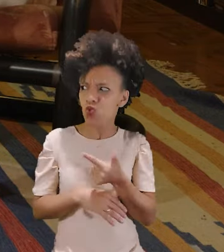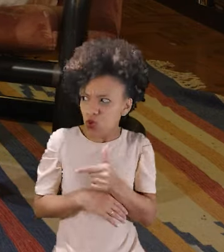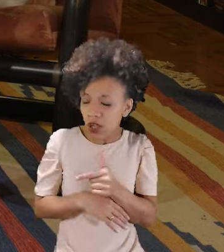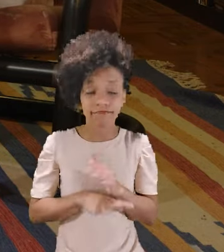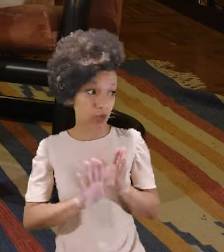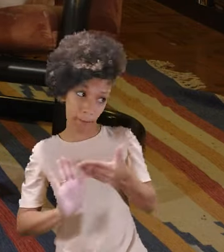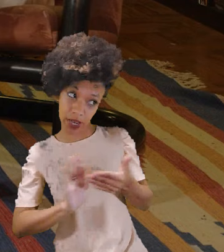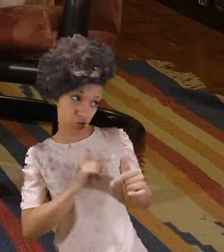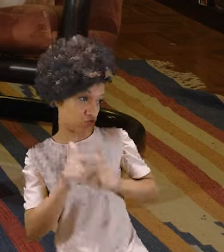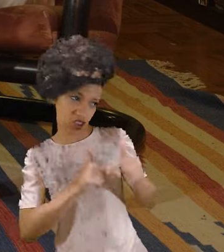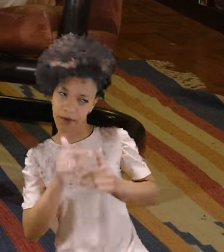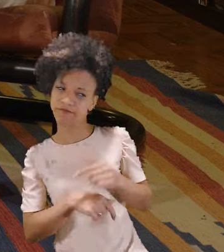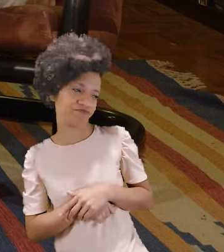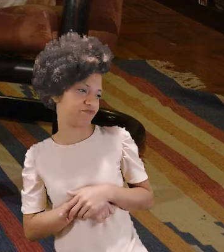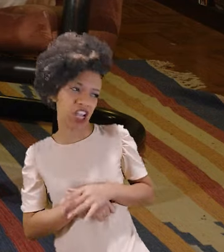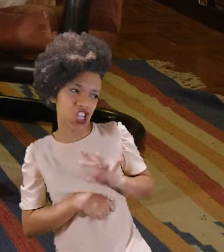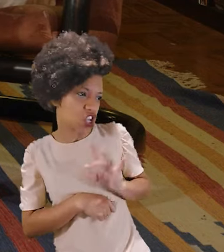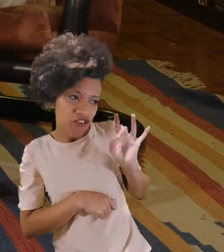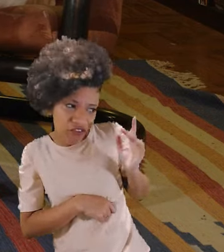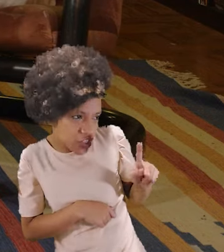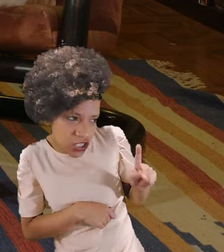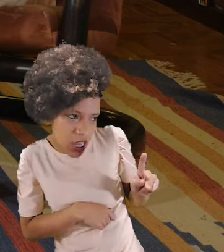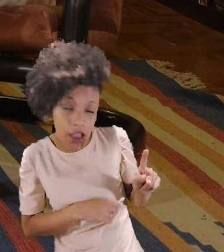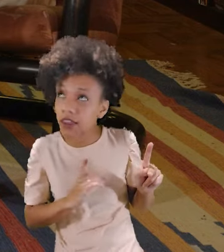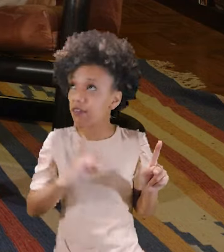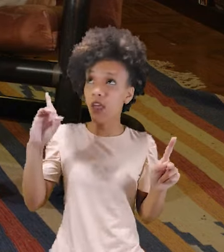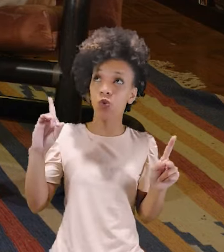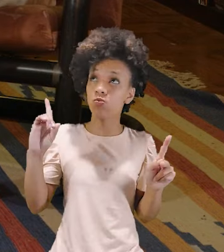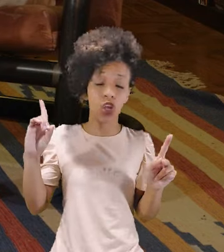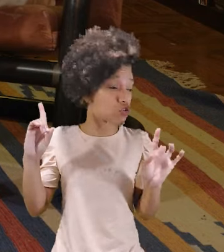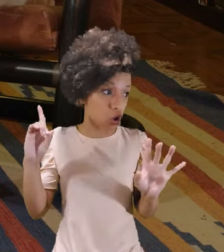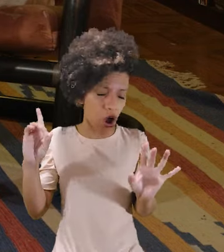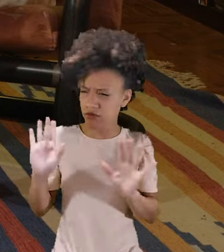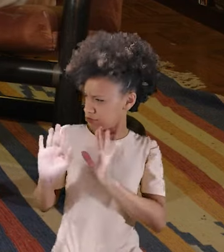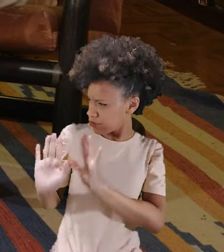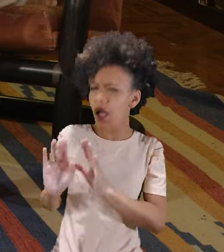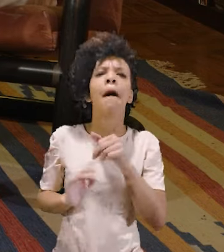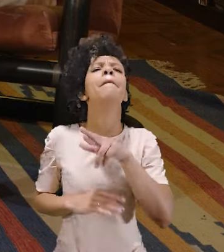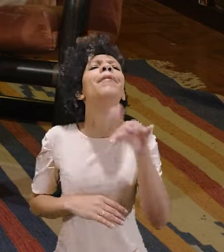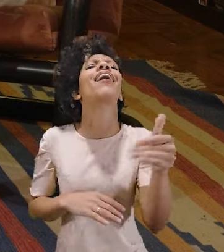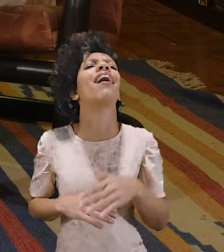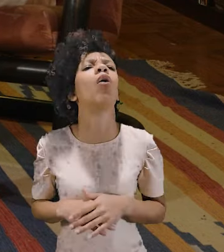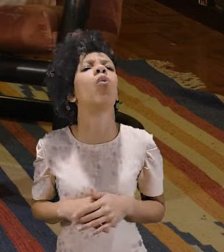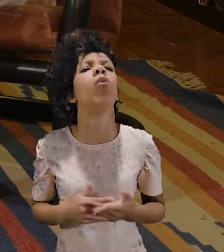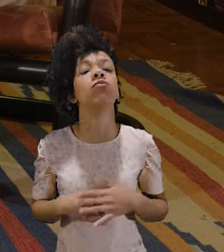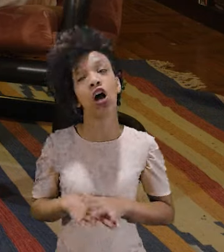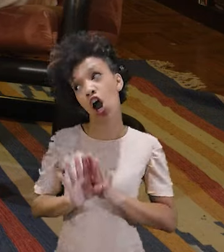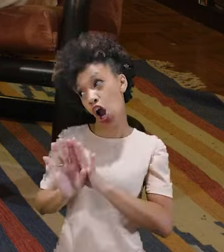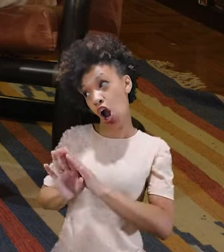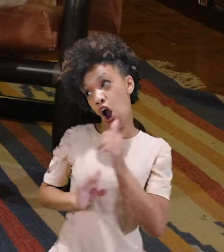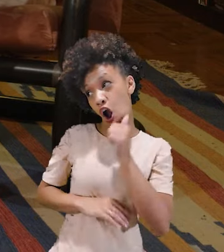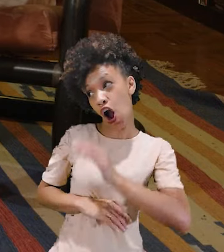em um momento que você tá trabalhando tirando serviço ali é você e Deus vem aí Marcão Ei